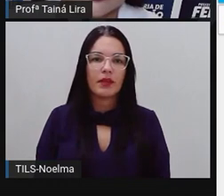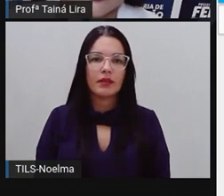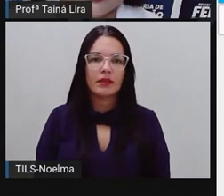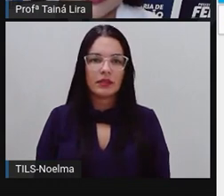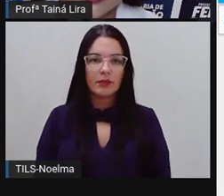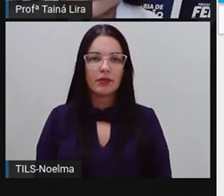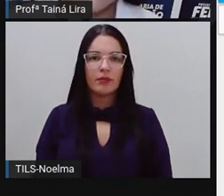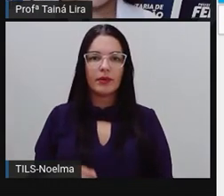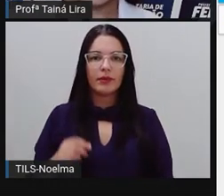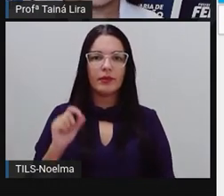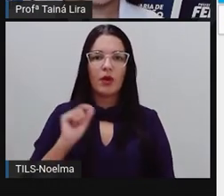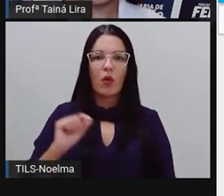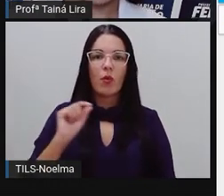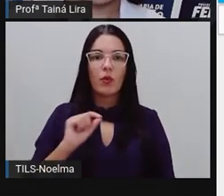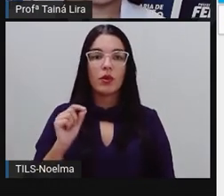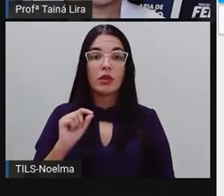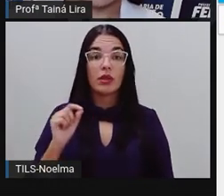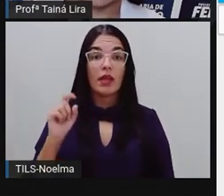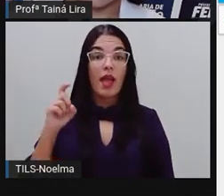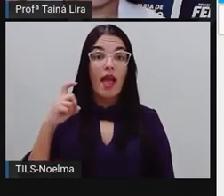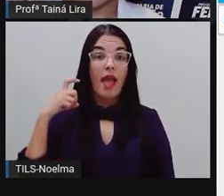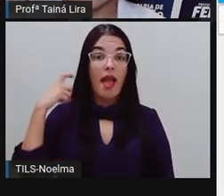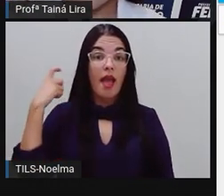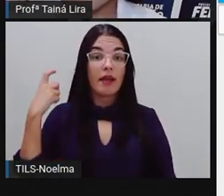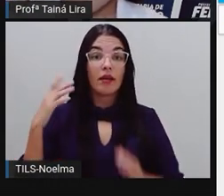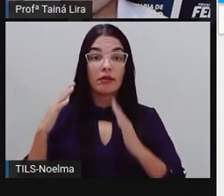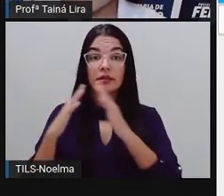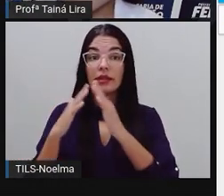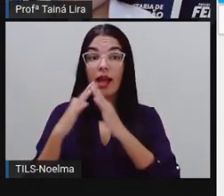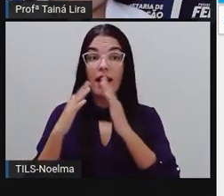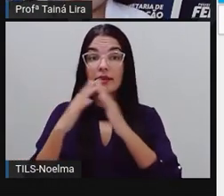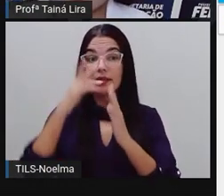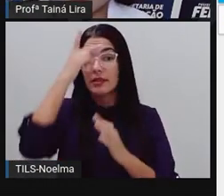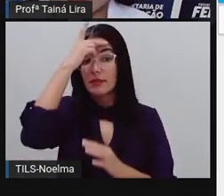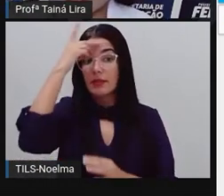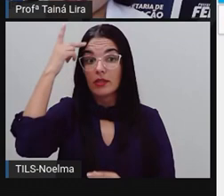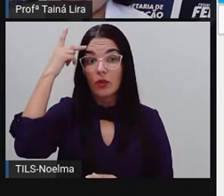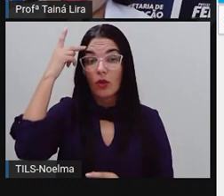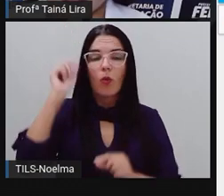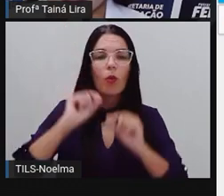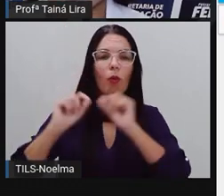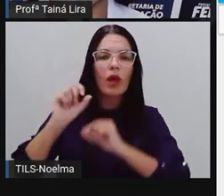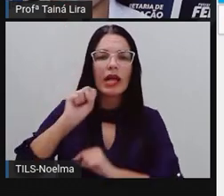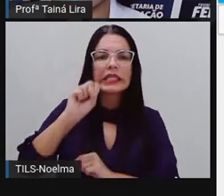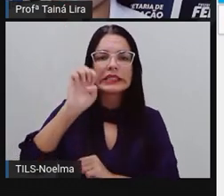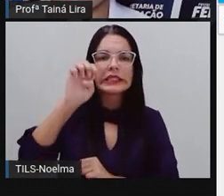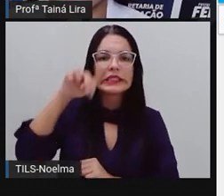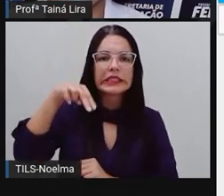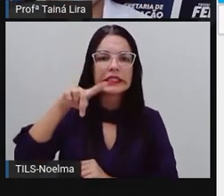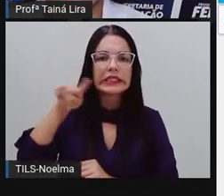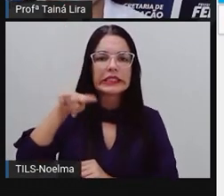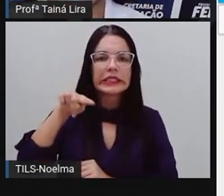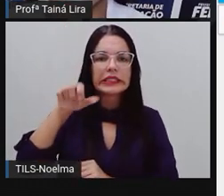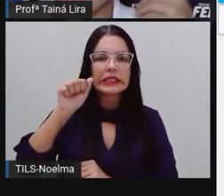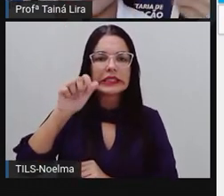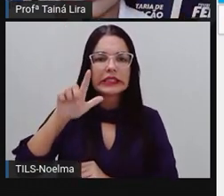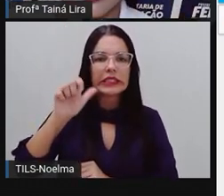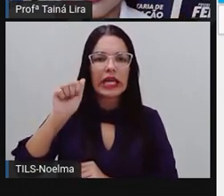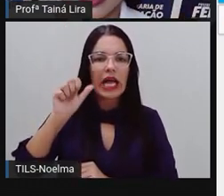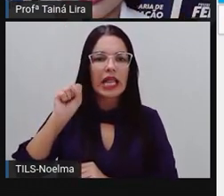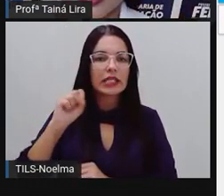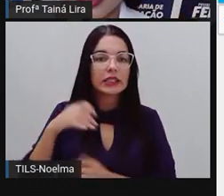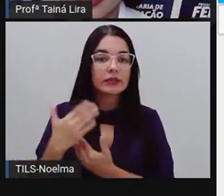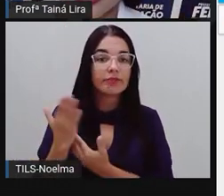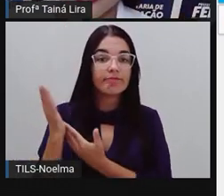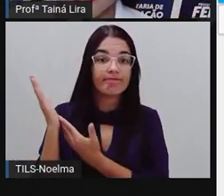7 O que eram as senzalas era a casa do senhor de Engenho era barracões onde ele região os